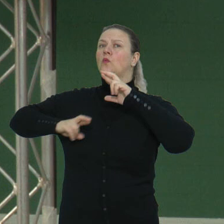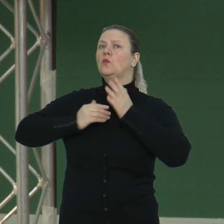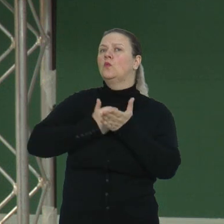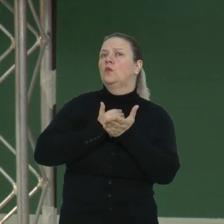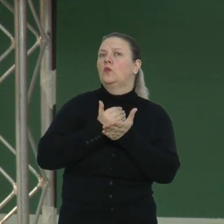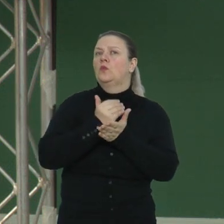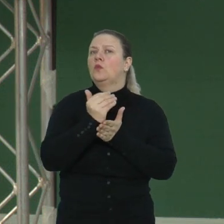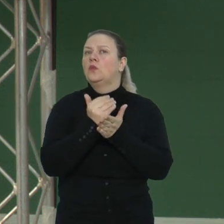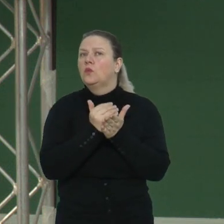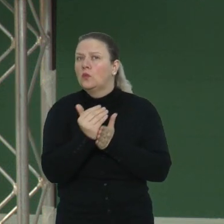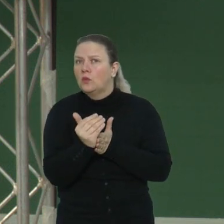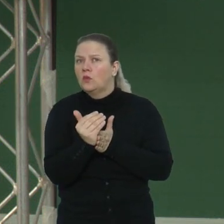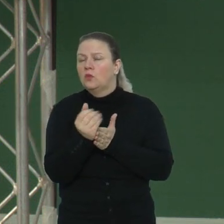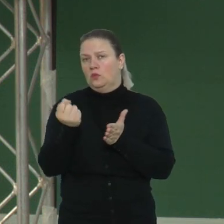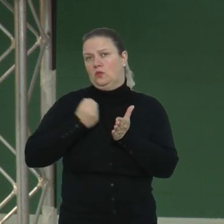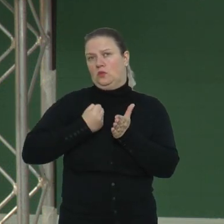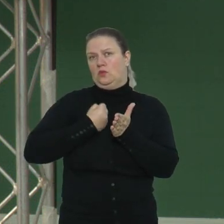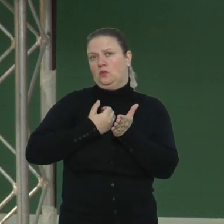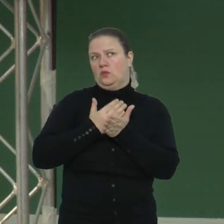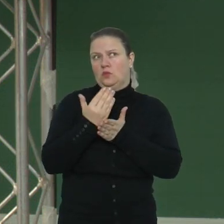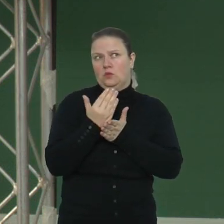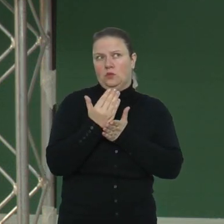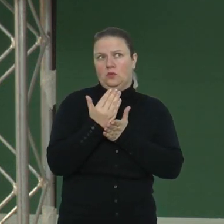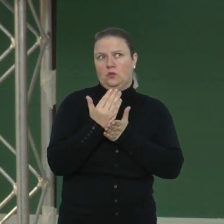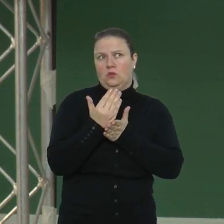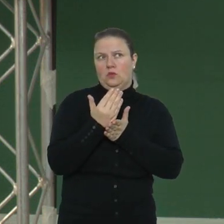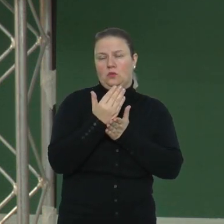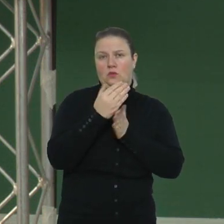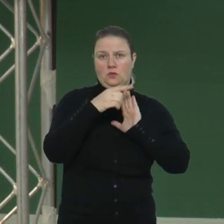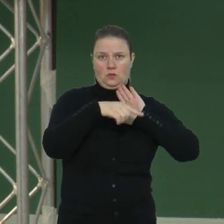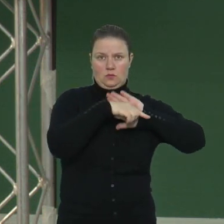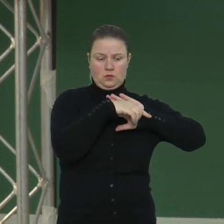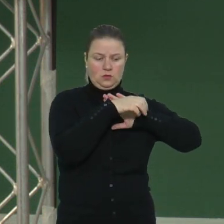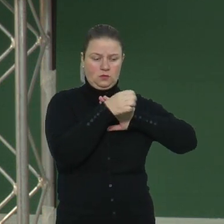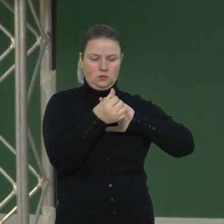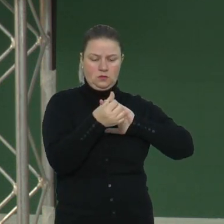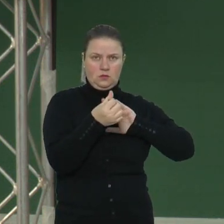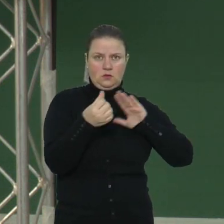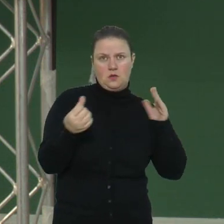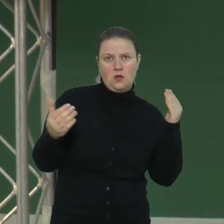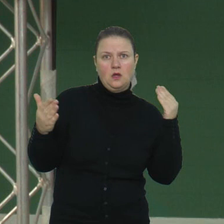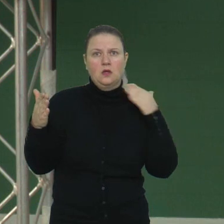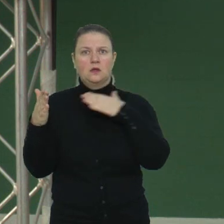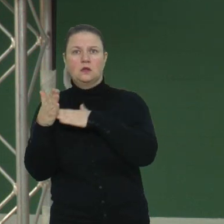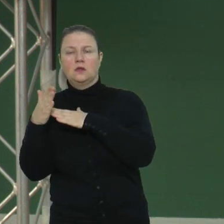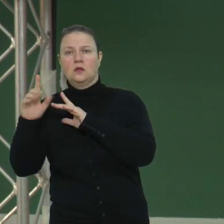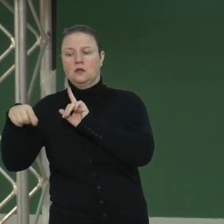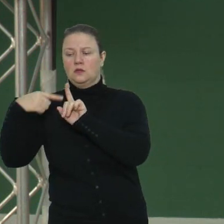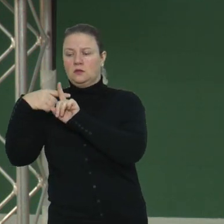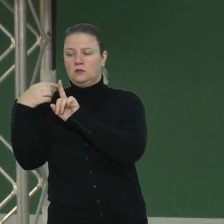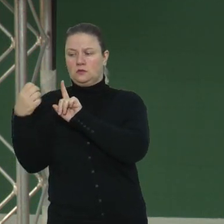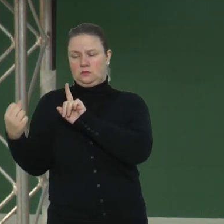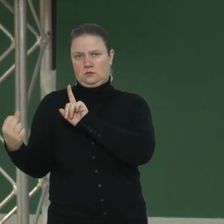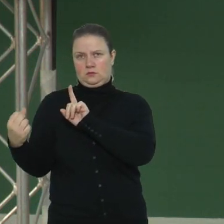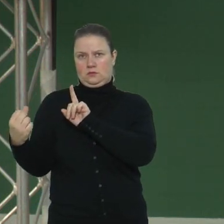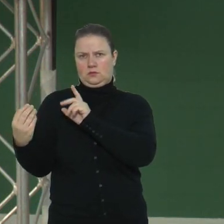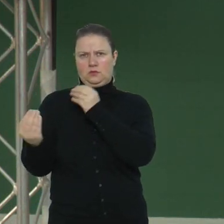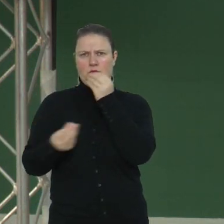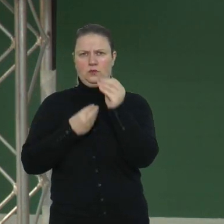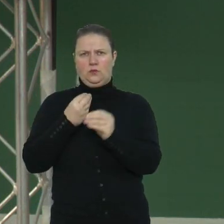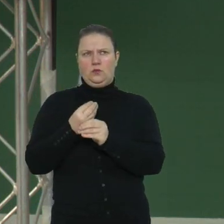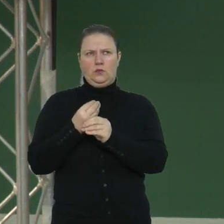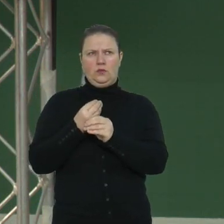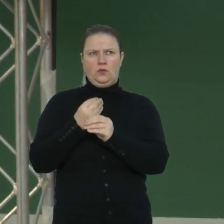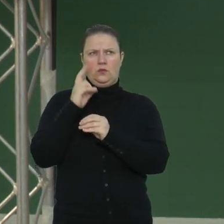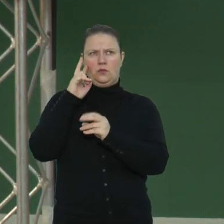começando. O número que está começando, o menos 6. E aonde que ele está terminando, mais 6. Como ficará as